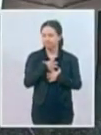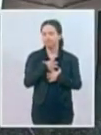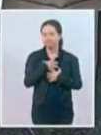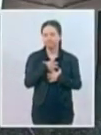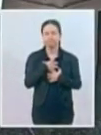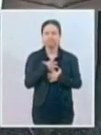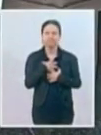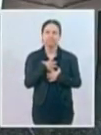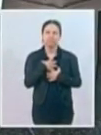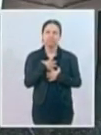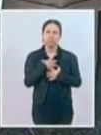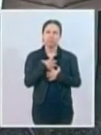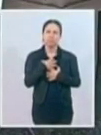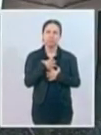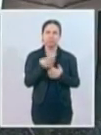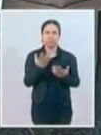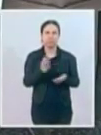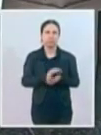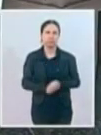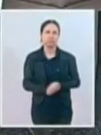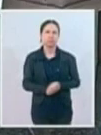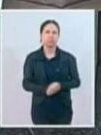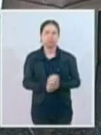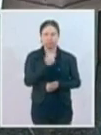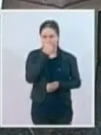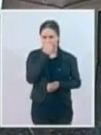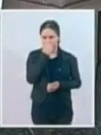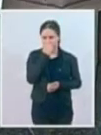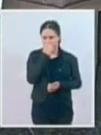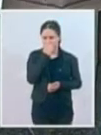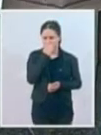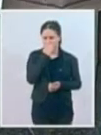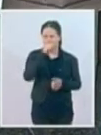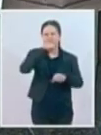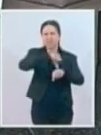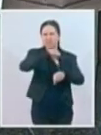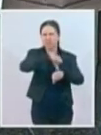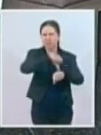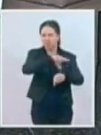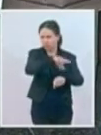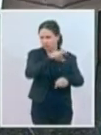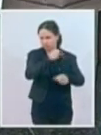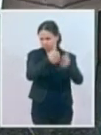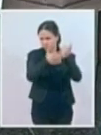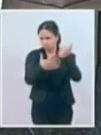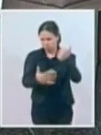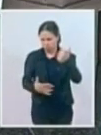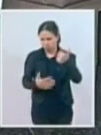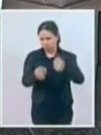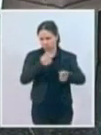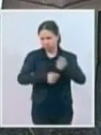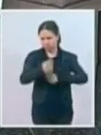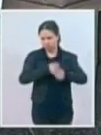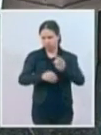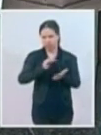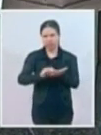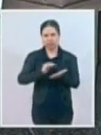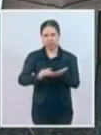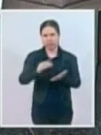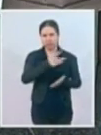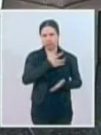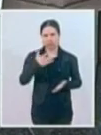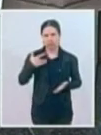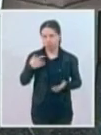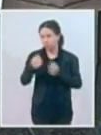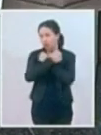do central, como é que eu digo? O centro, o diretório. Sim. O diretório administrativo da Secretaria de Saúde. Até vou deixar um